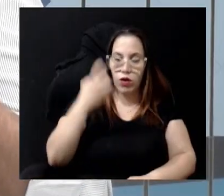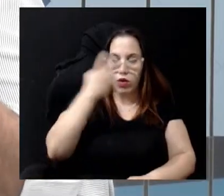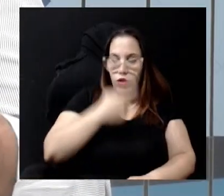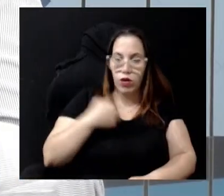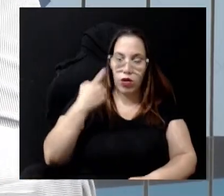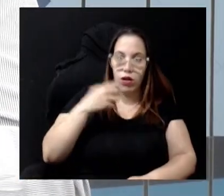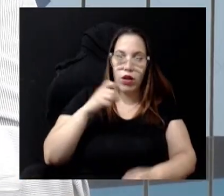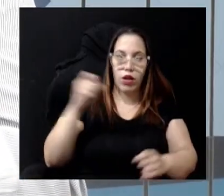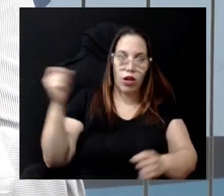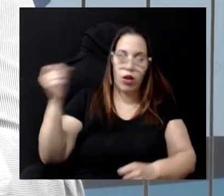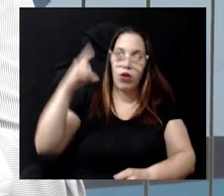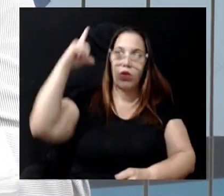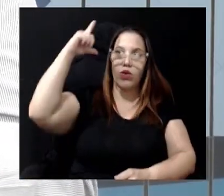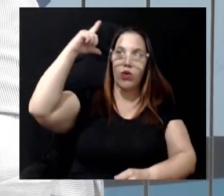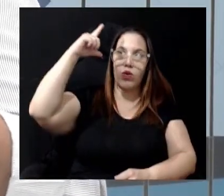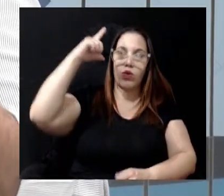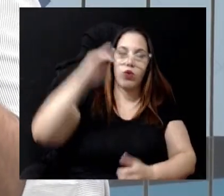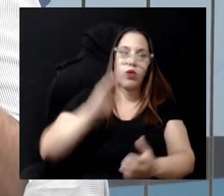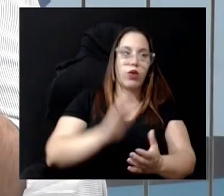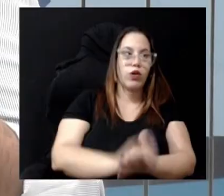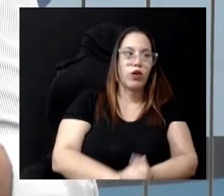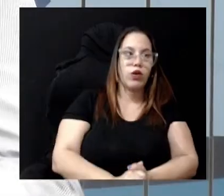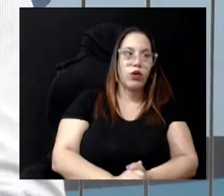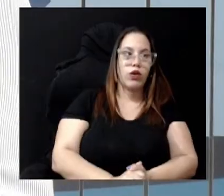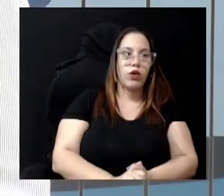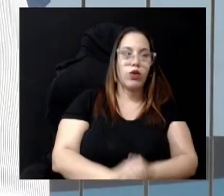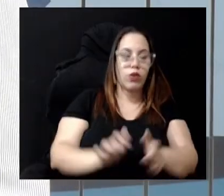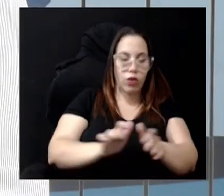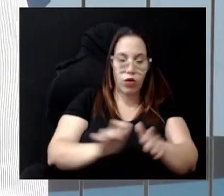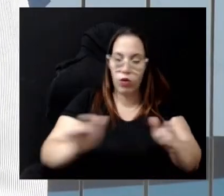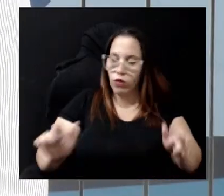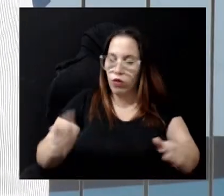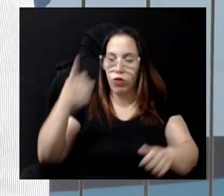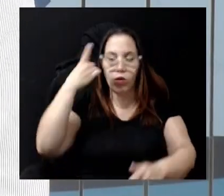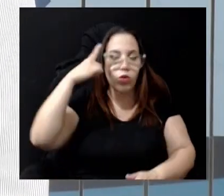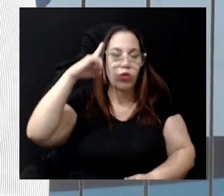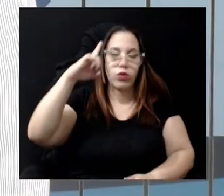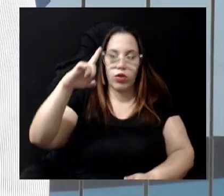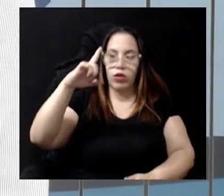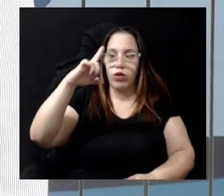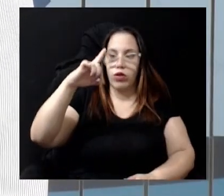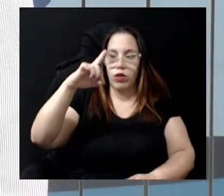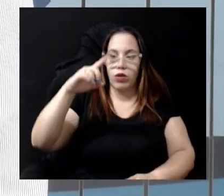dia. Então, essa extensão do dia permite com que você